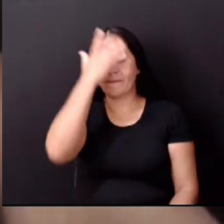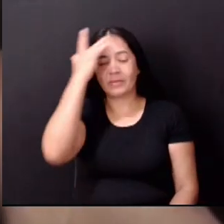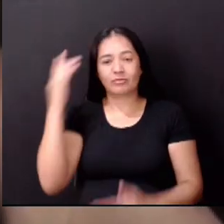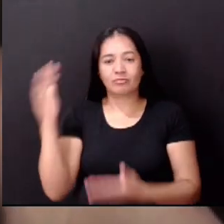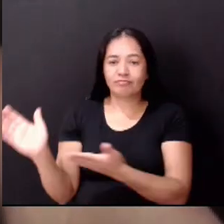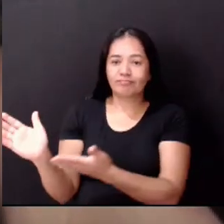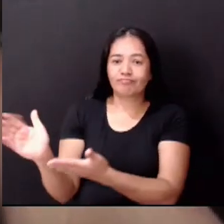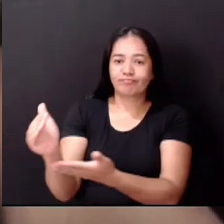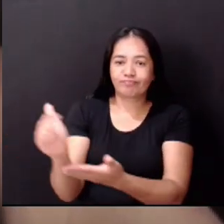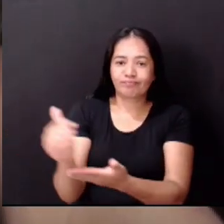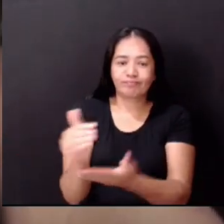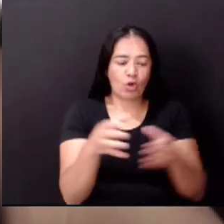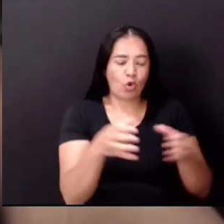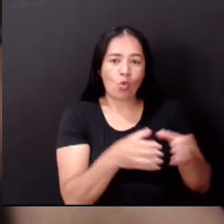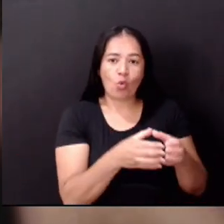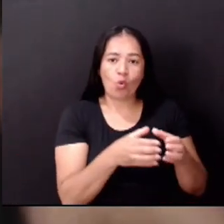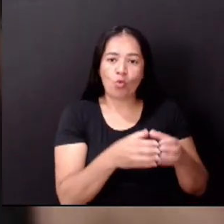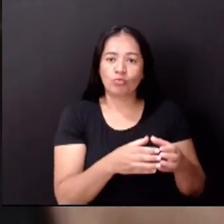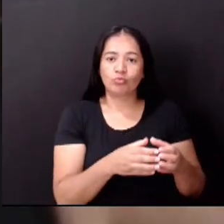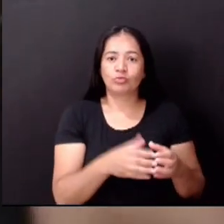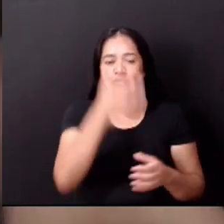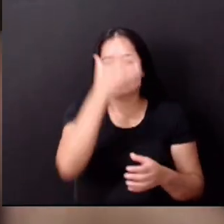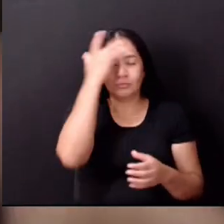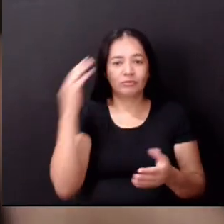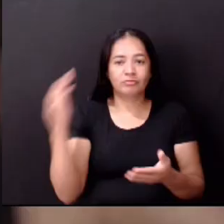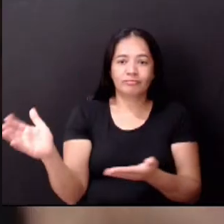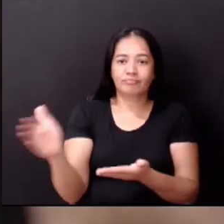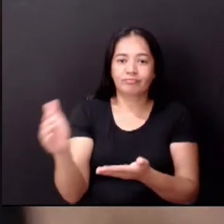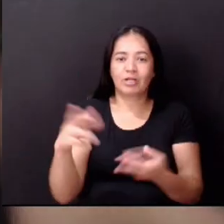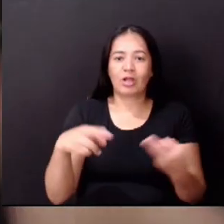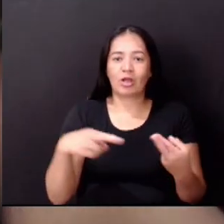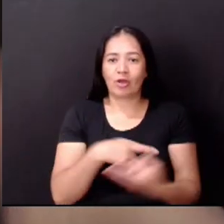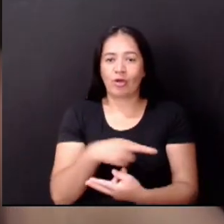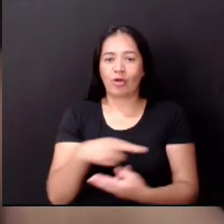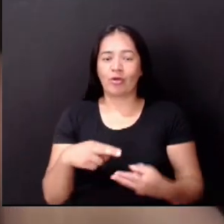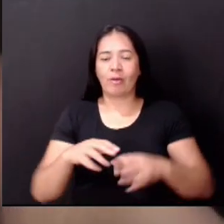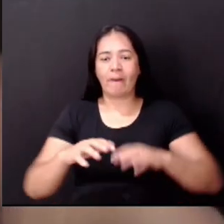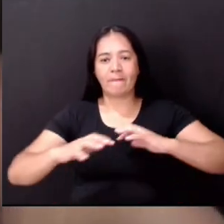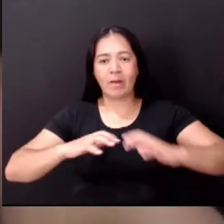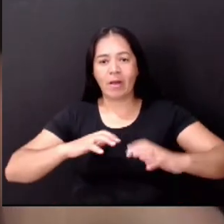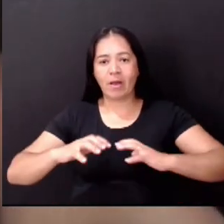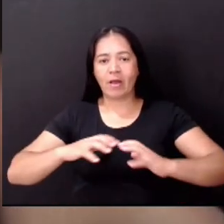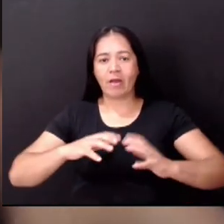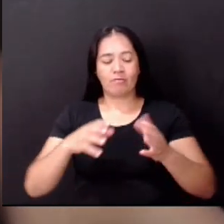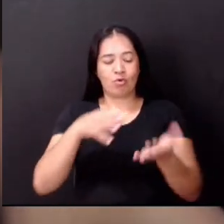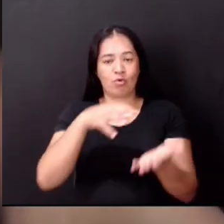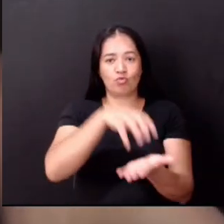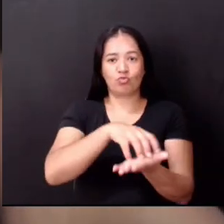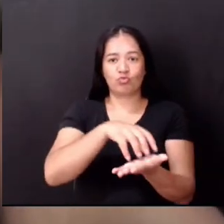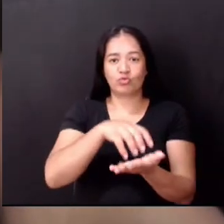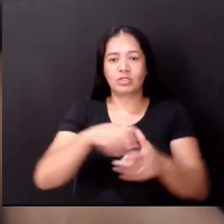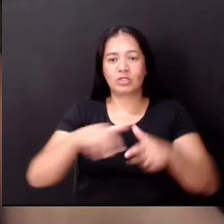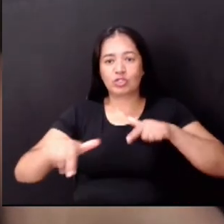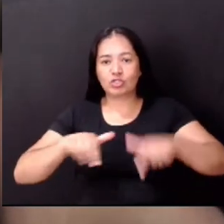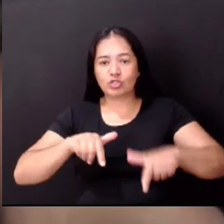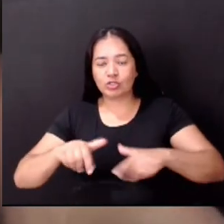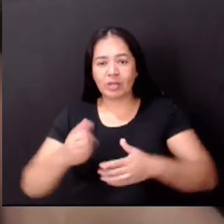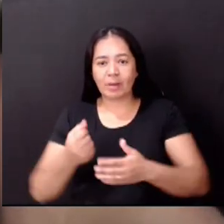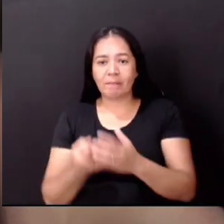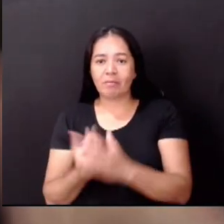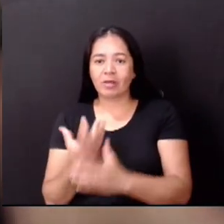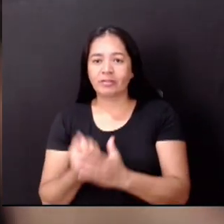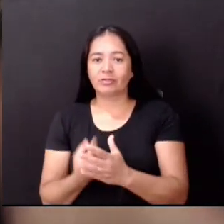cooperativas, que além de movimentar um segmento com geração de renda, onde antes não havia nada, né,